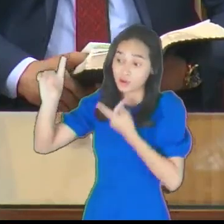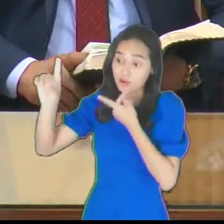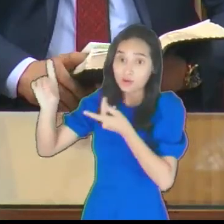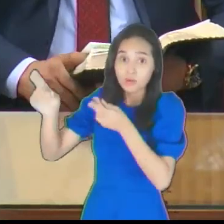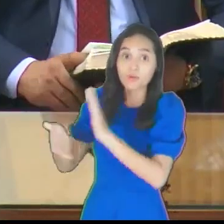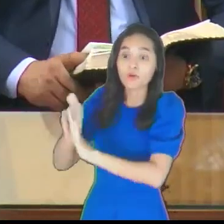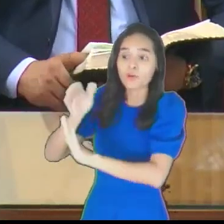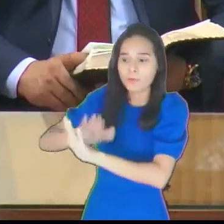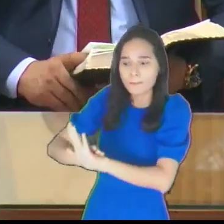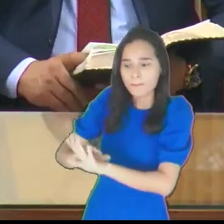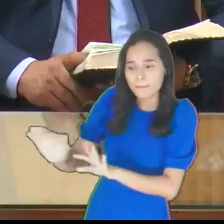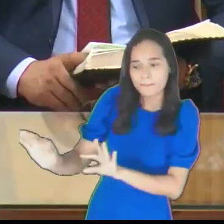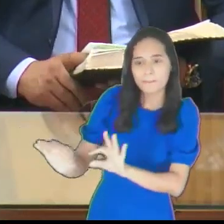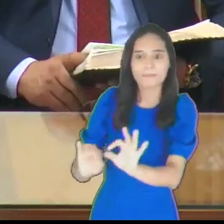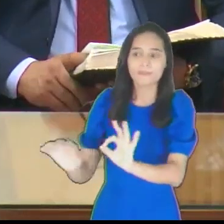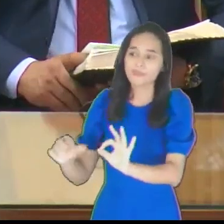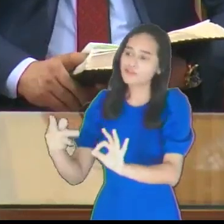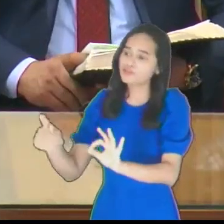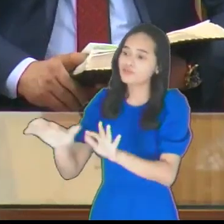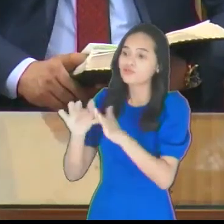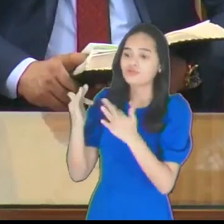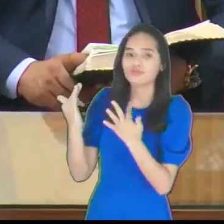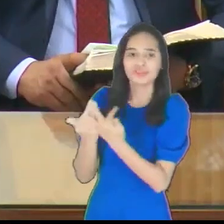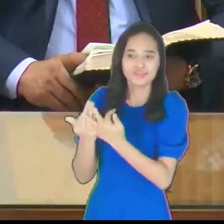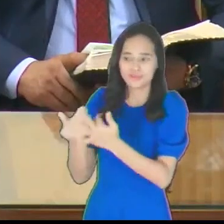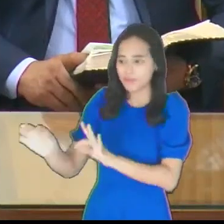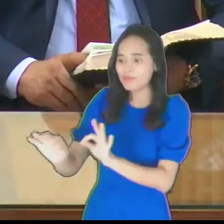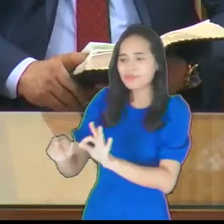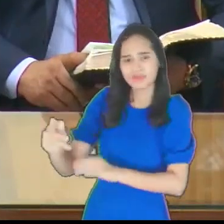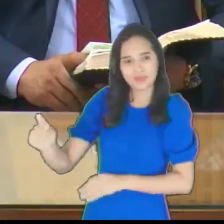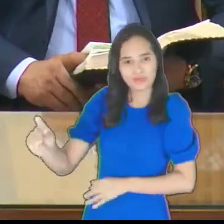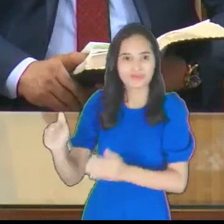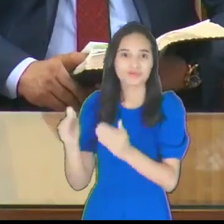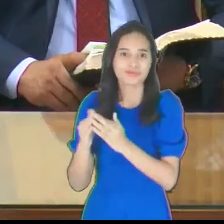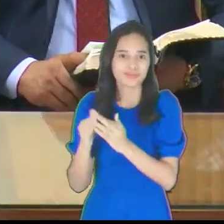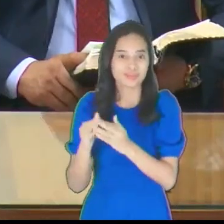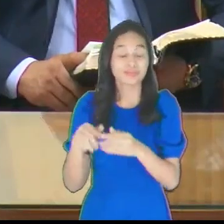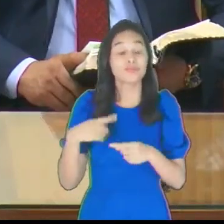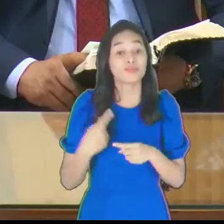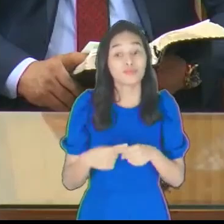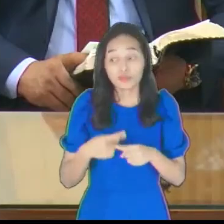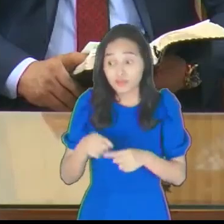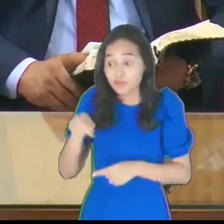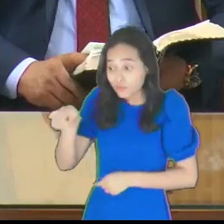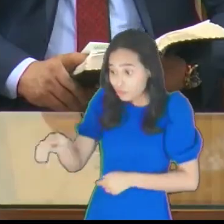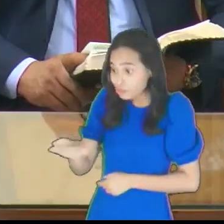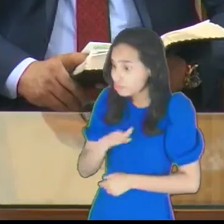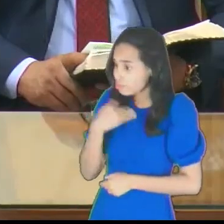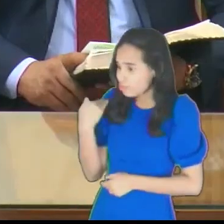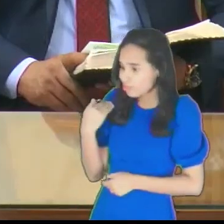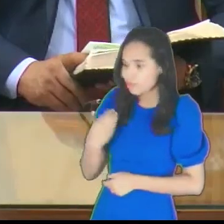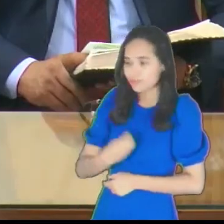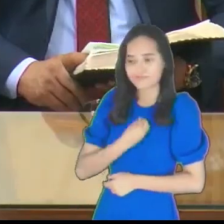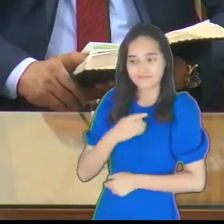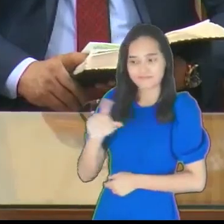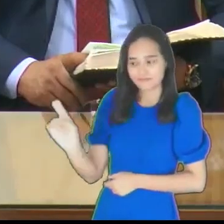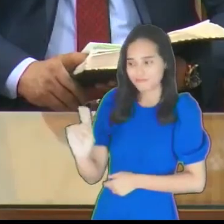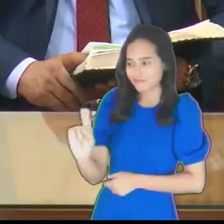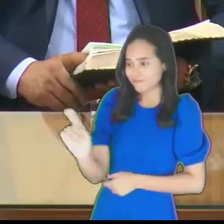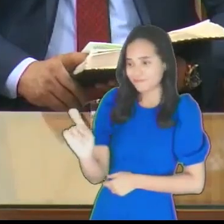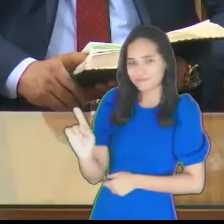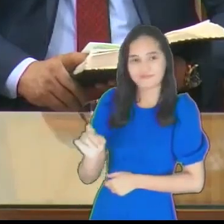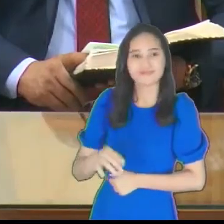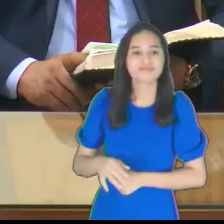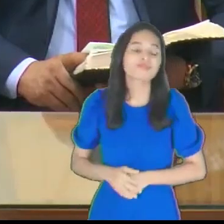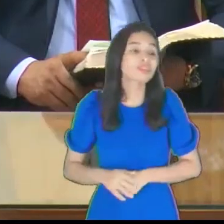família, põe em ordem a tua casa, aleluia, porque tu morrerás e não viverás. Mas o que